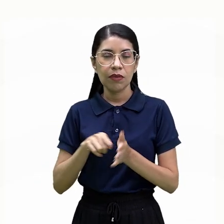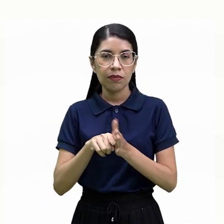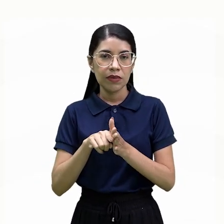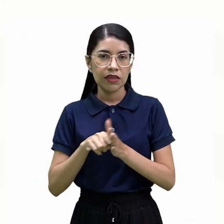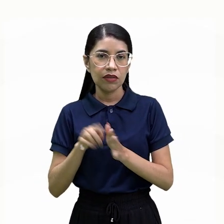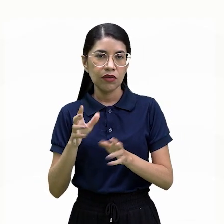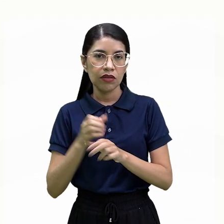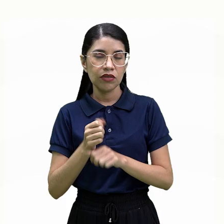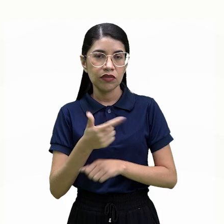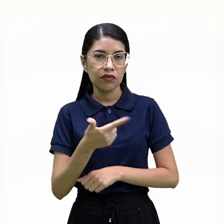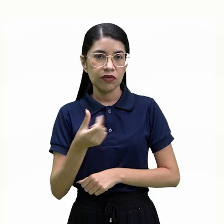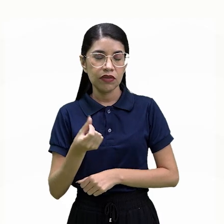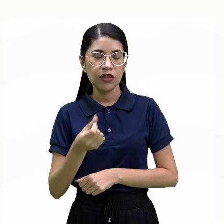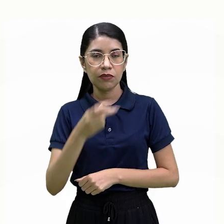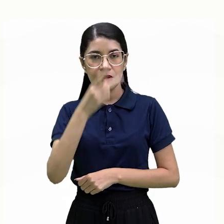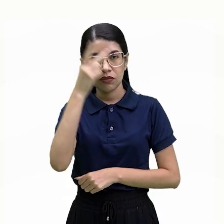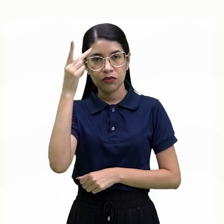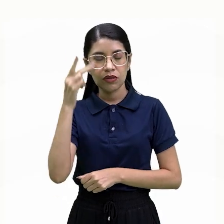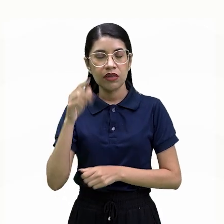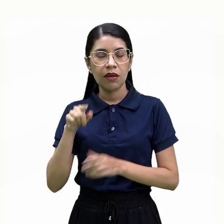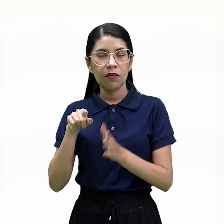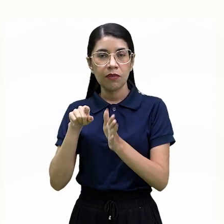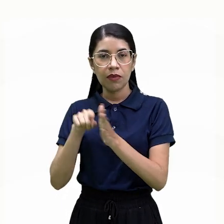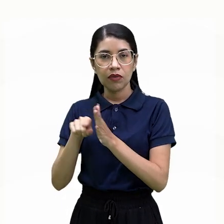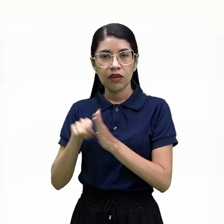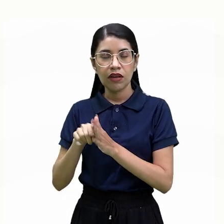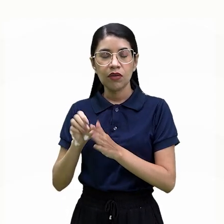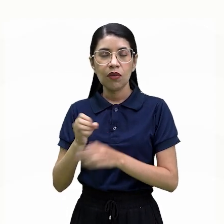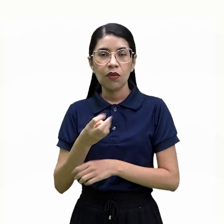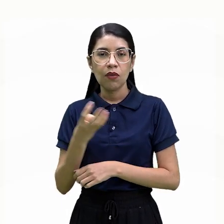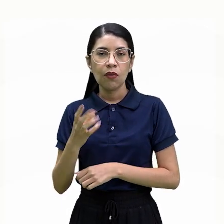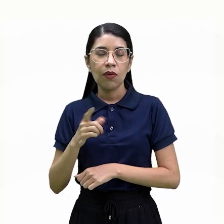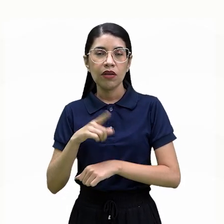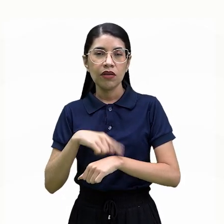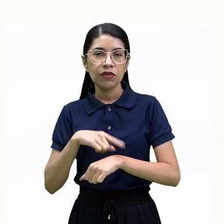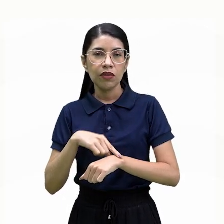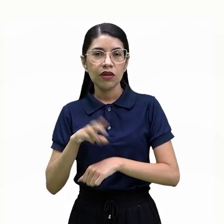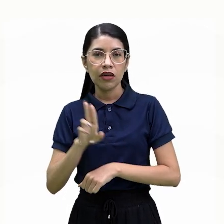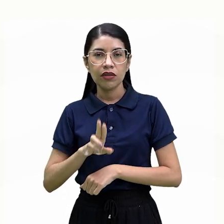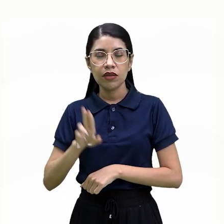perguntando quantas horas eles passam usando essas redes sociais